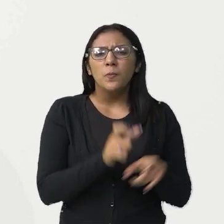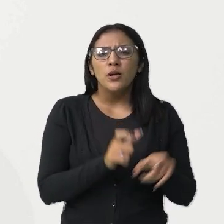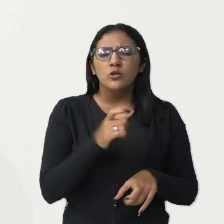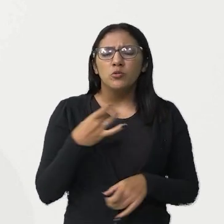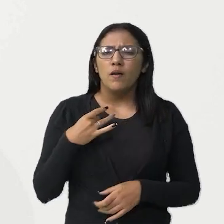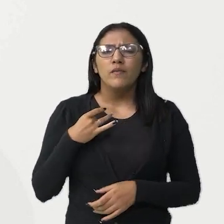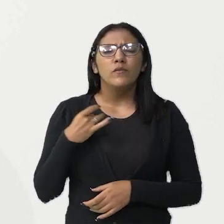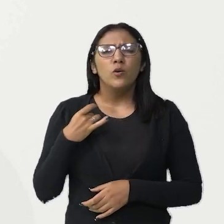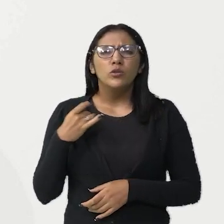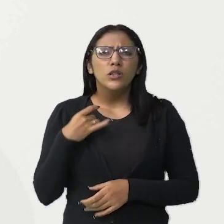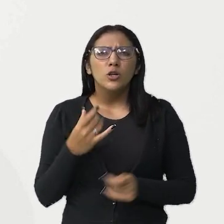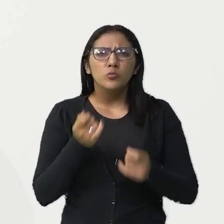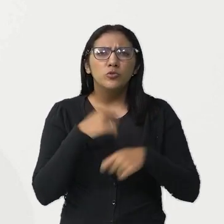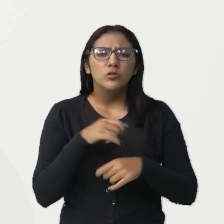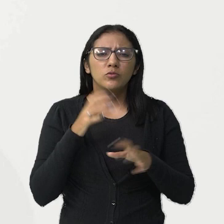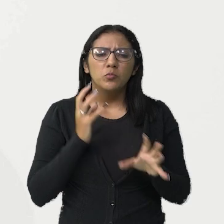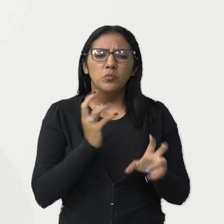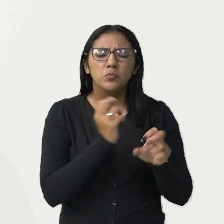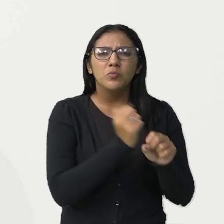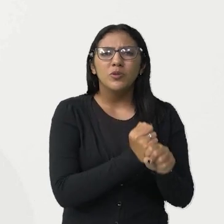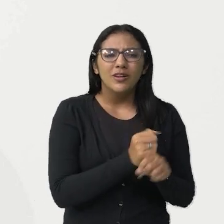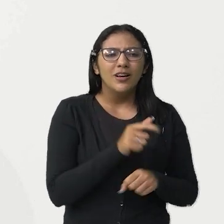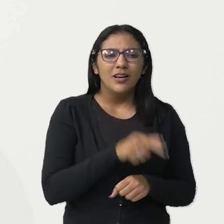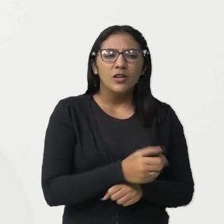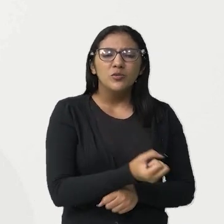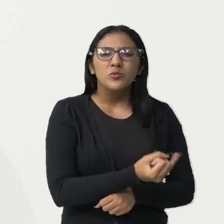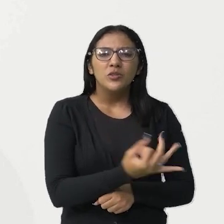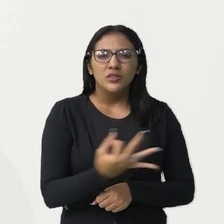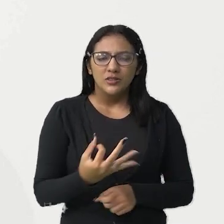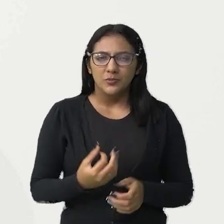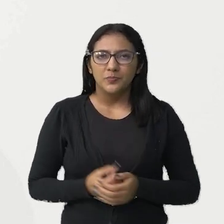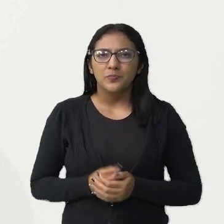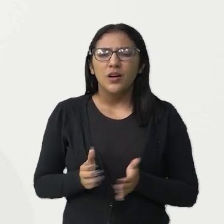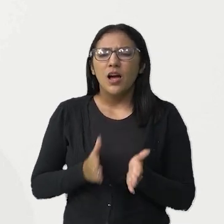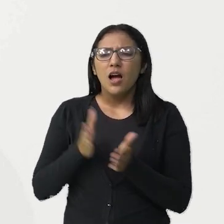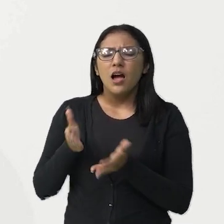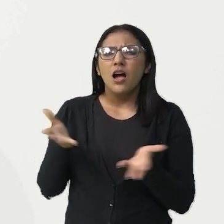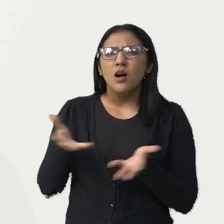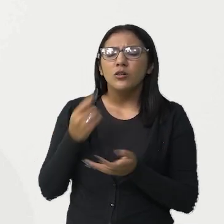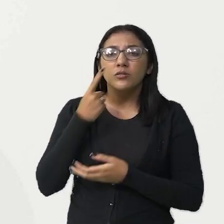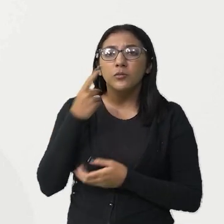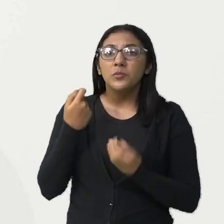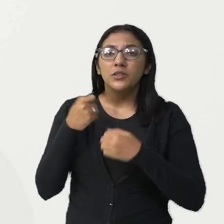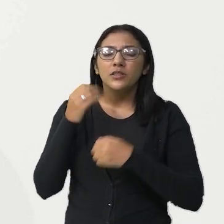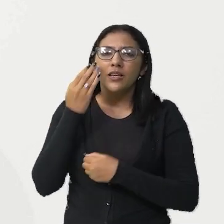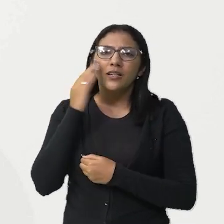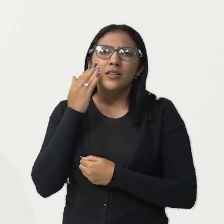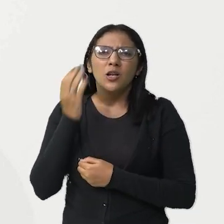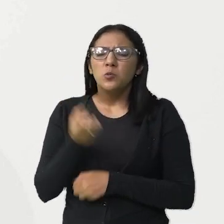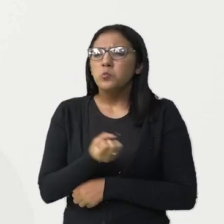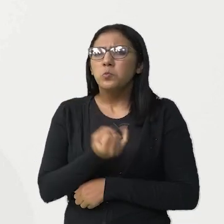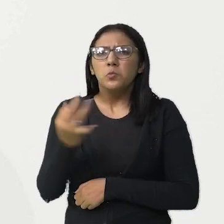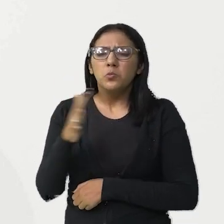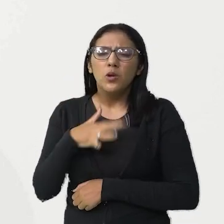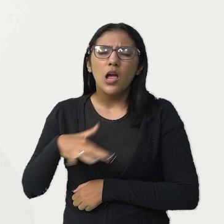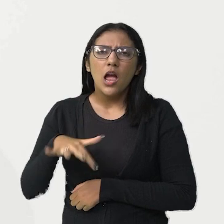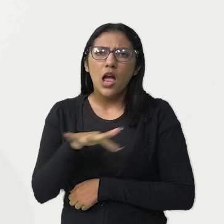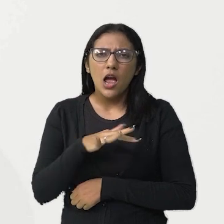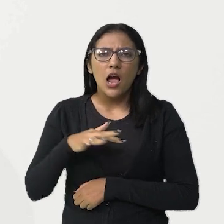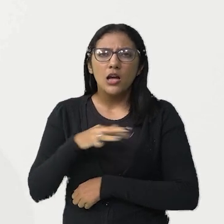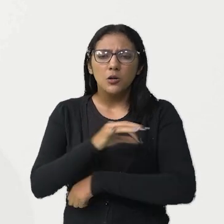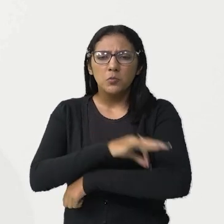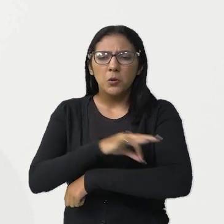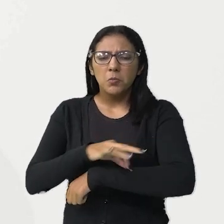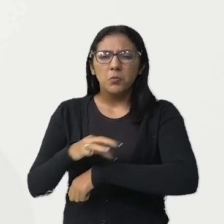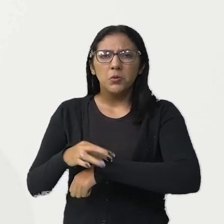Sendo assim, qual será a quantidade de metros quadrados reflorestada por dia, tá?